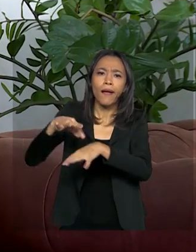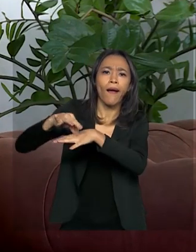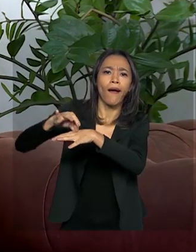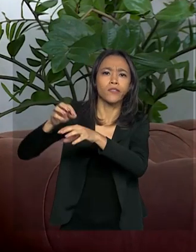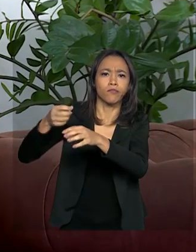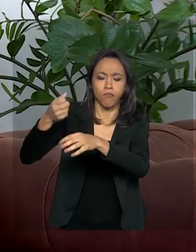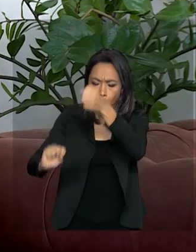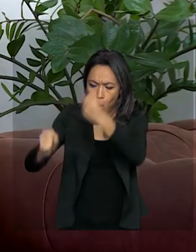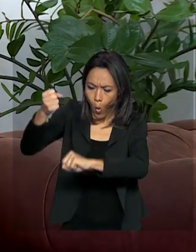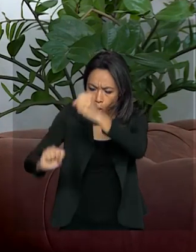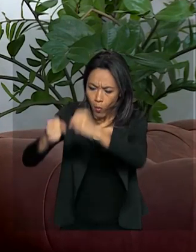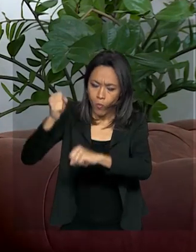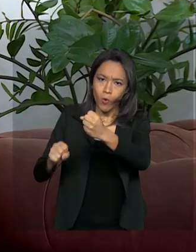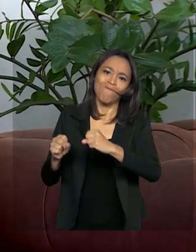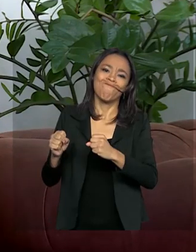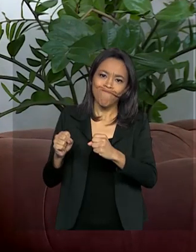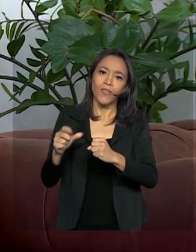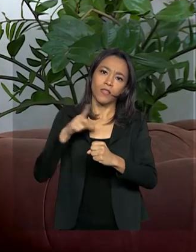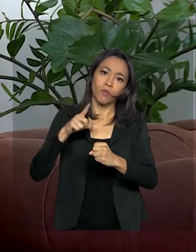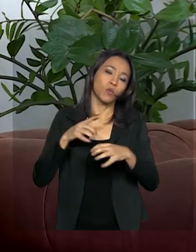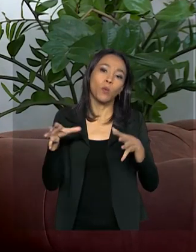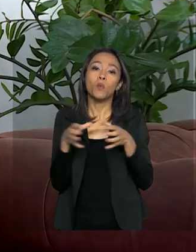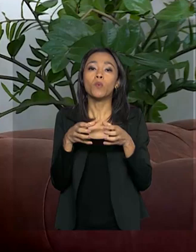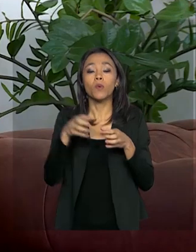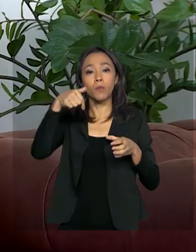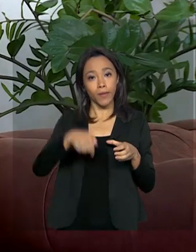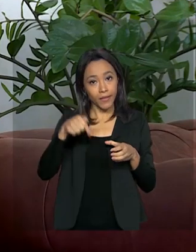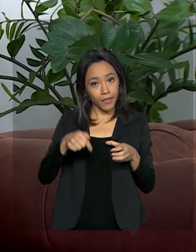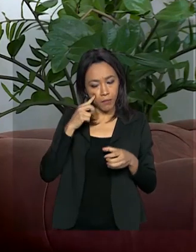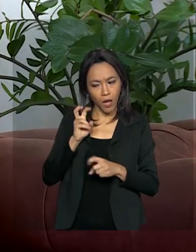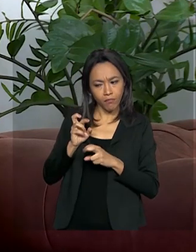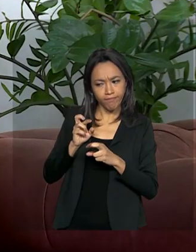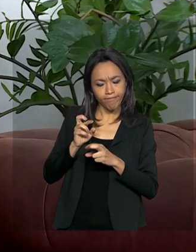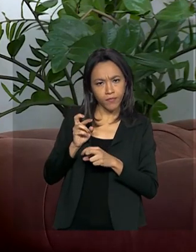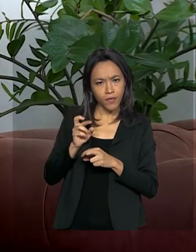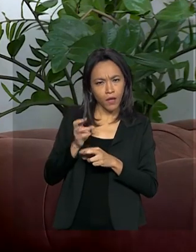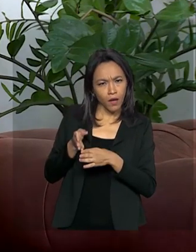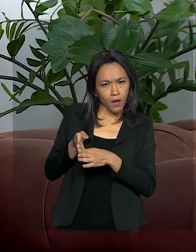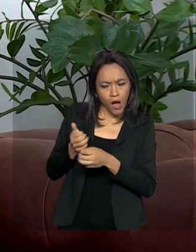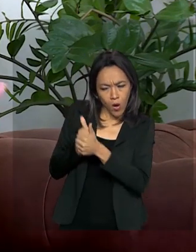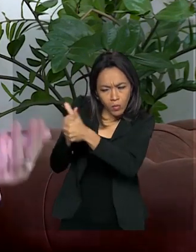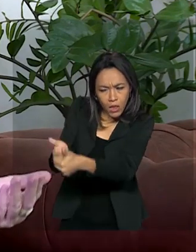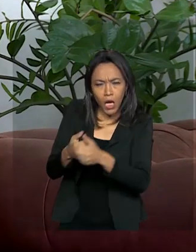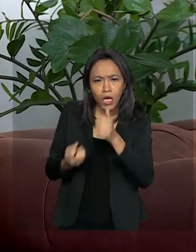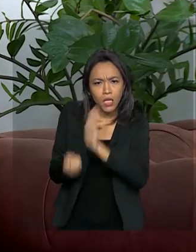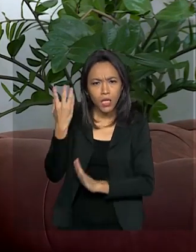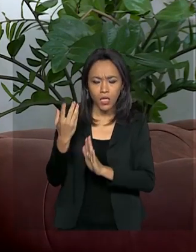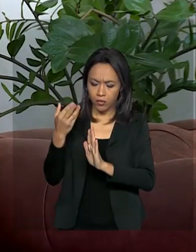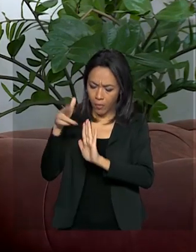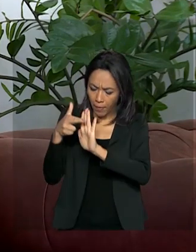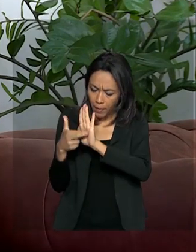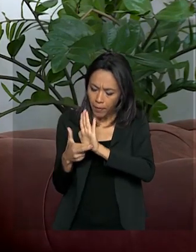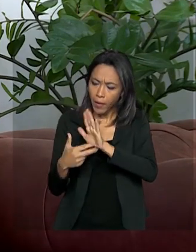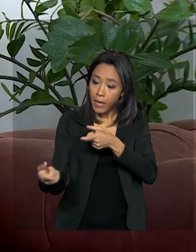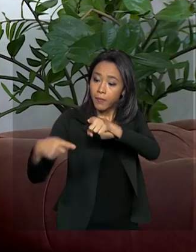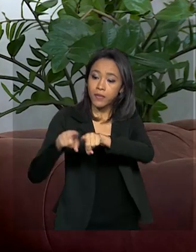então imediatamente nós temos um grupo aqui é para gerir a crise montando o protocolo juntamente com a